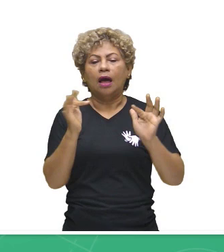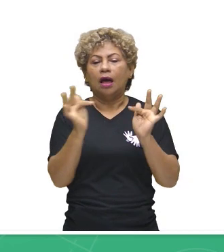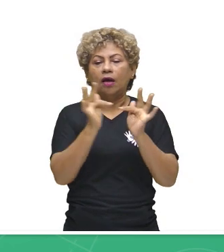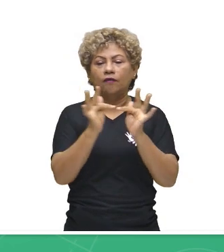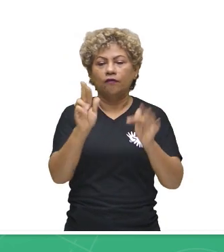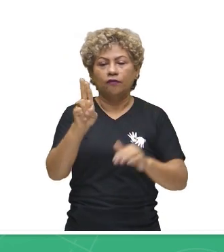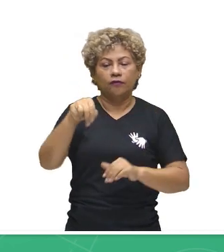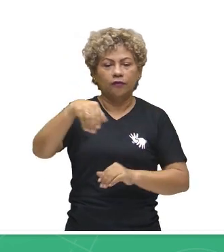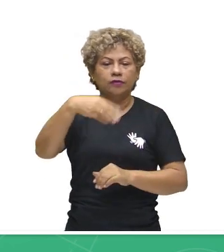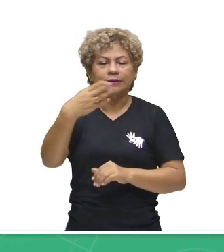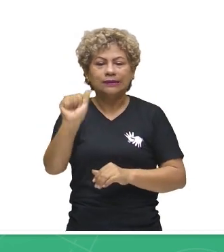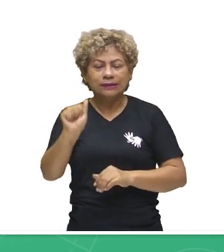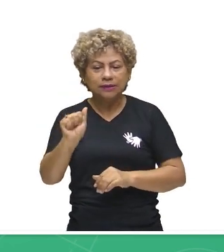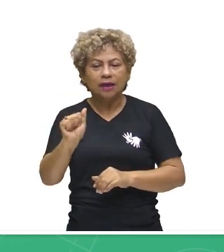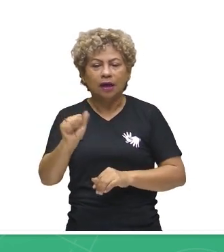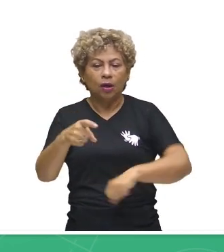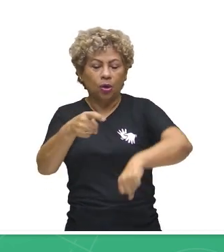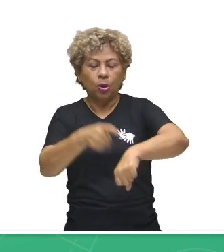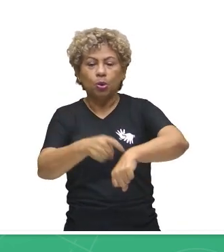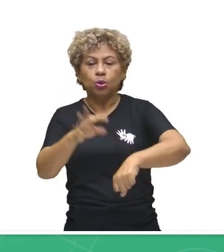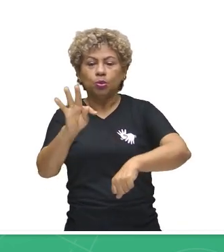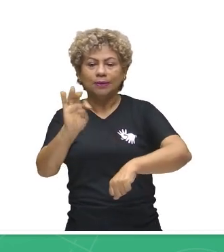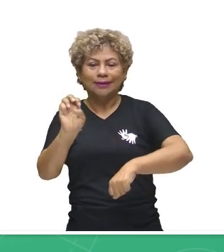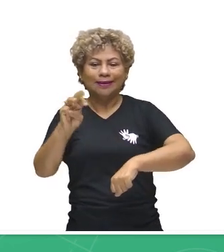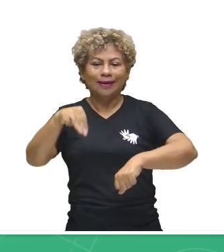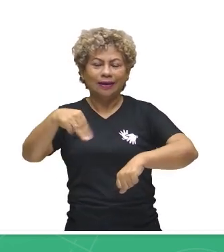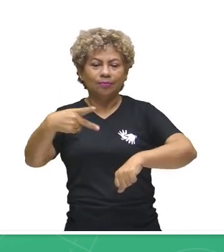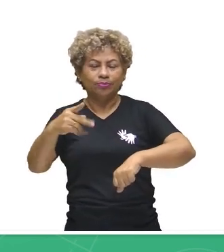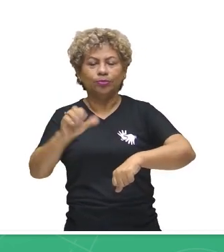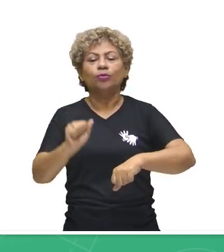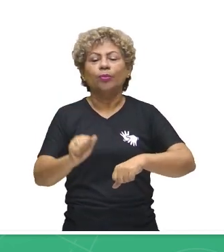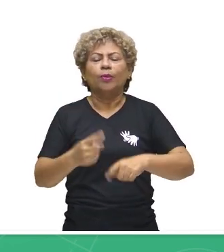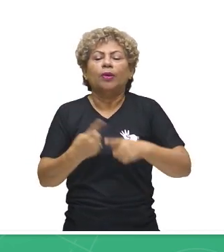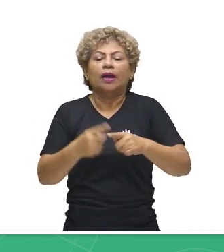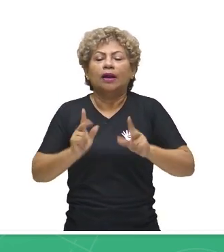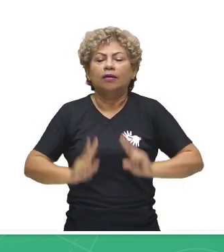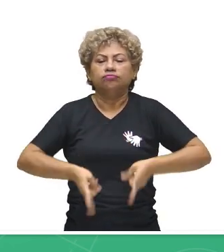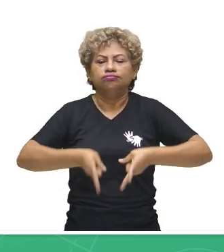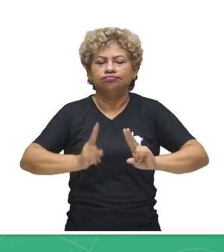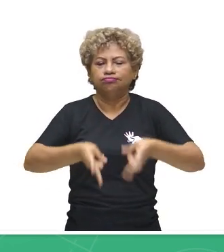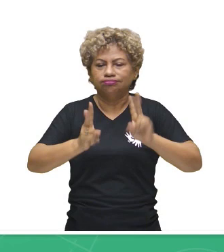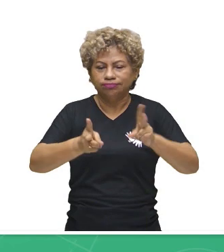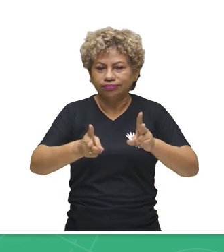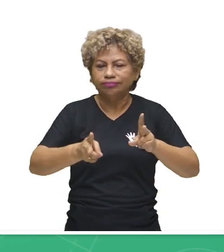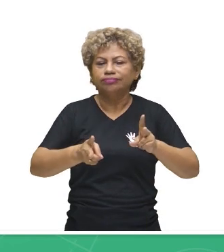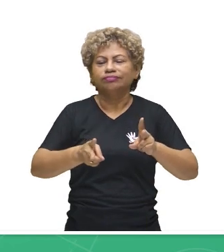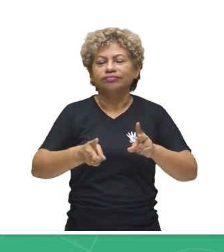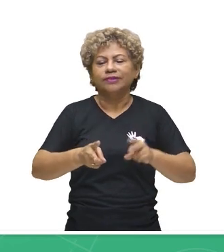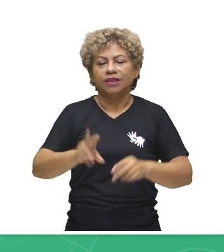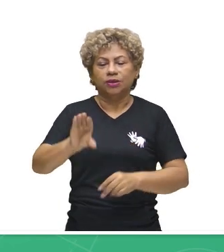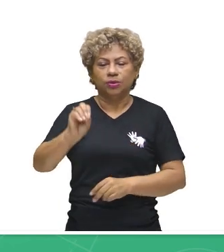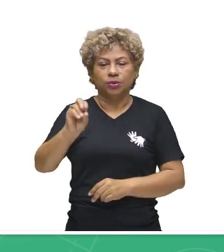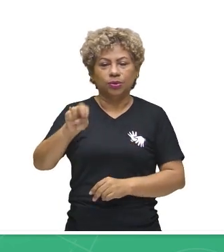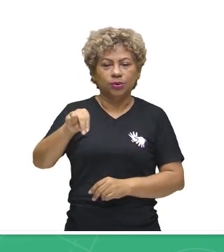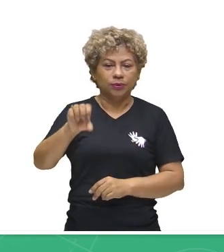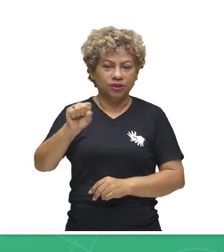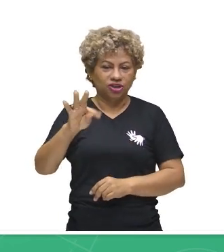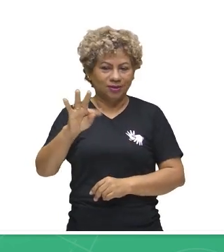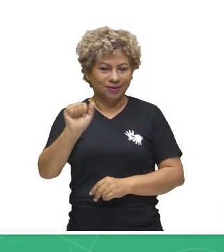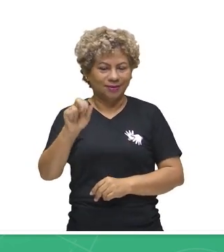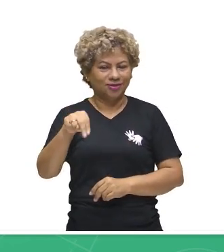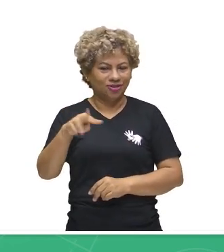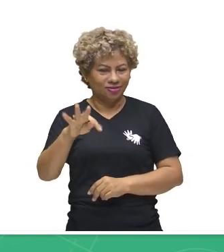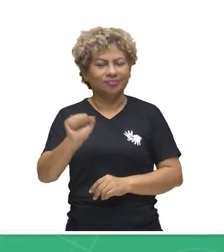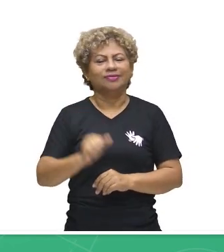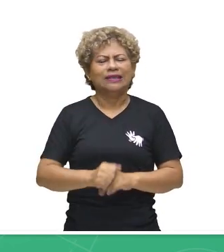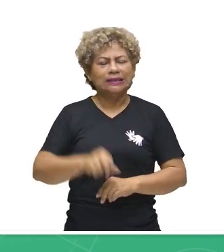tempo. Essa função é uma função constante, porque a nossa velocidade é constante.